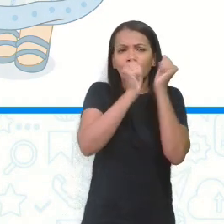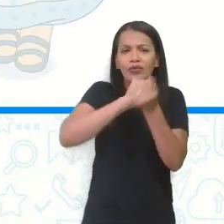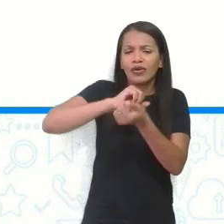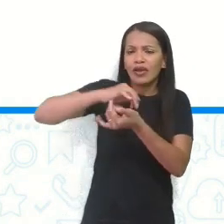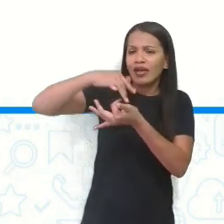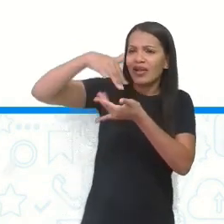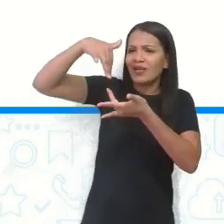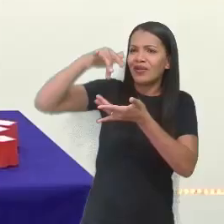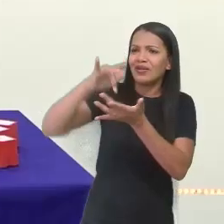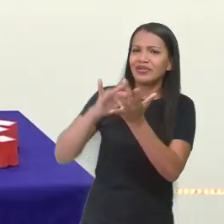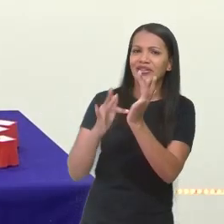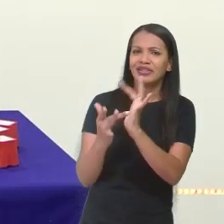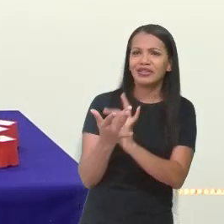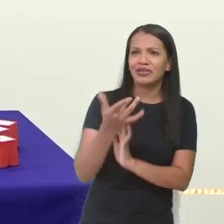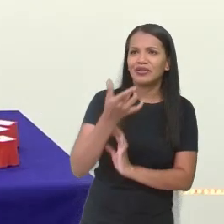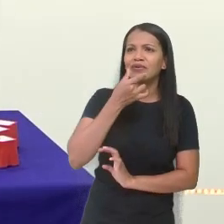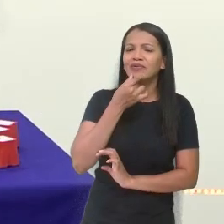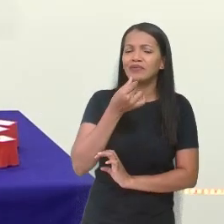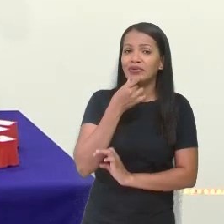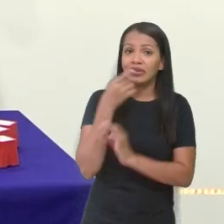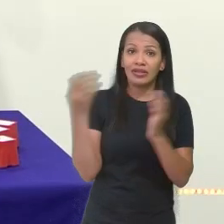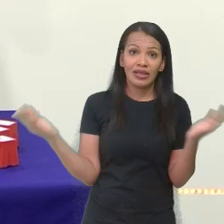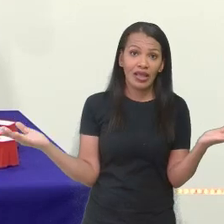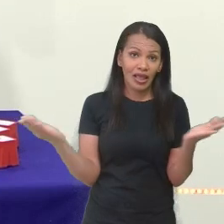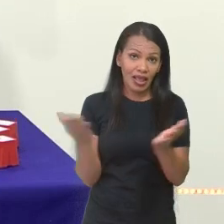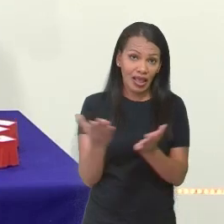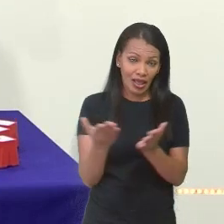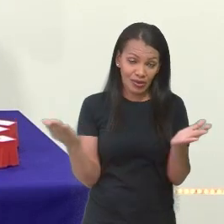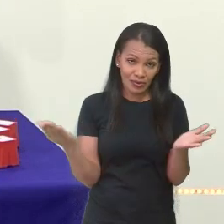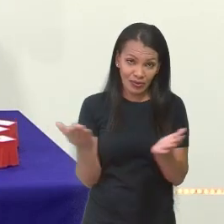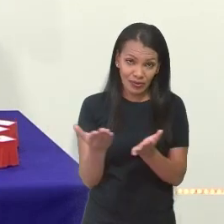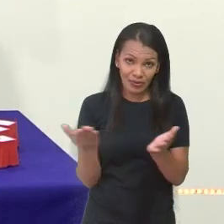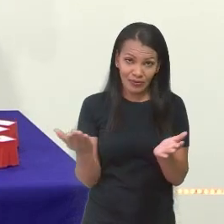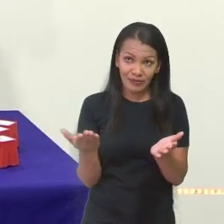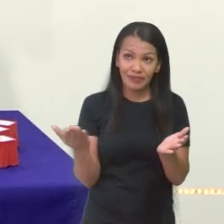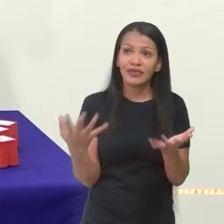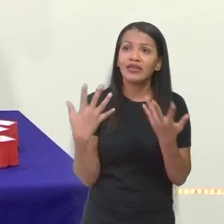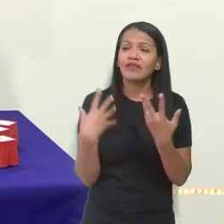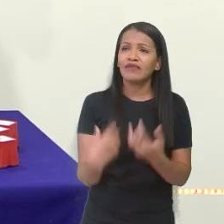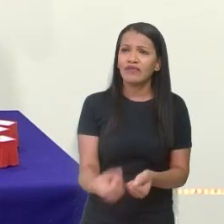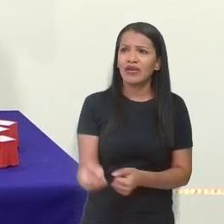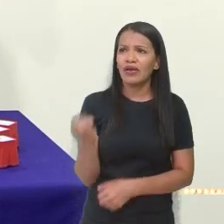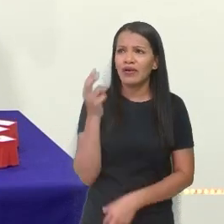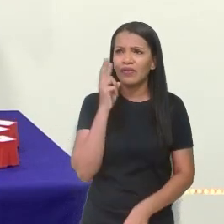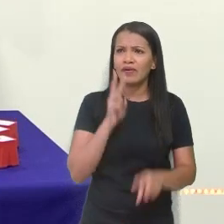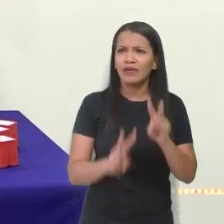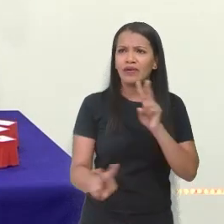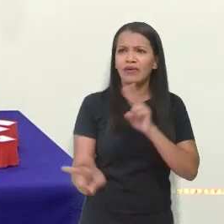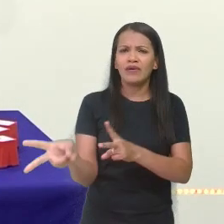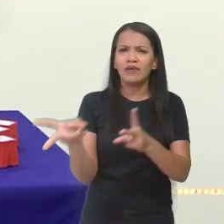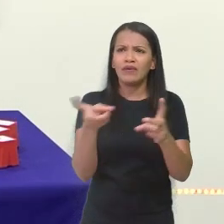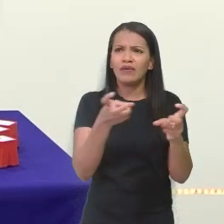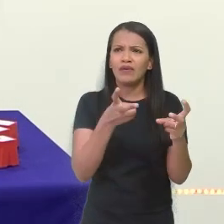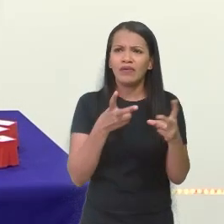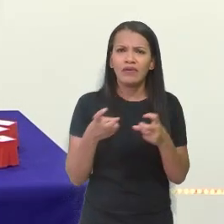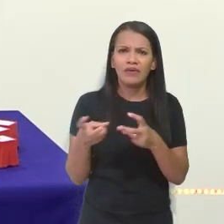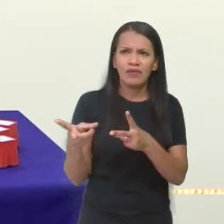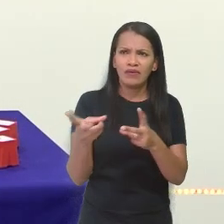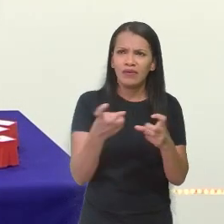menino. E agora, a gente vai observar